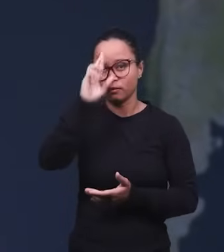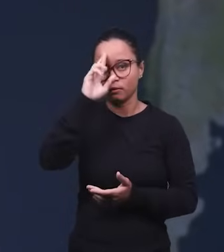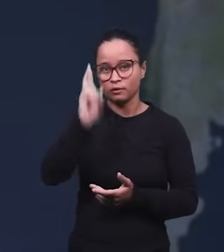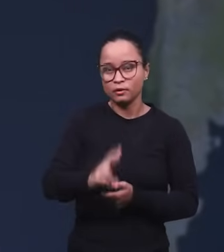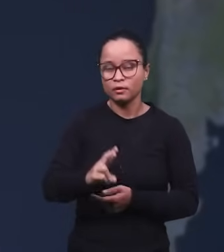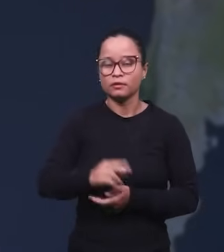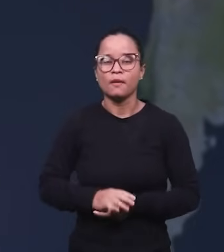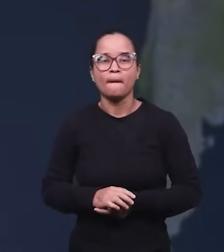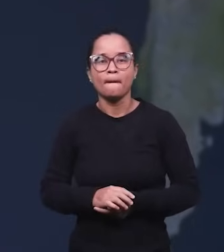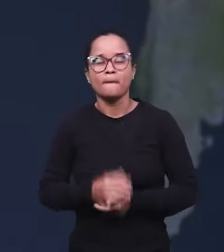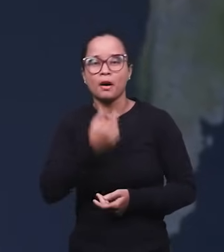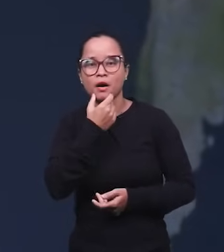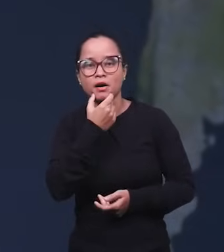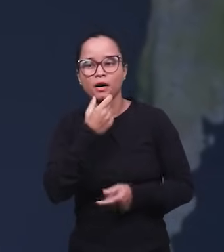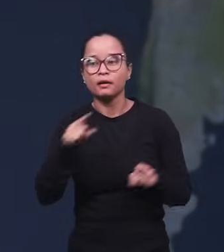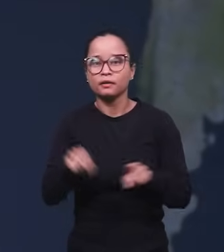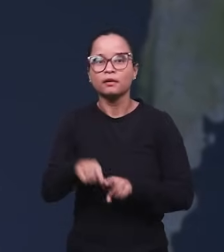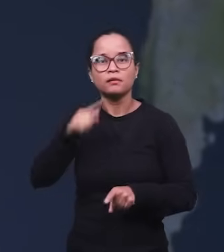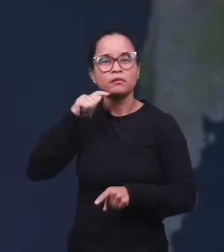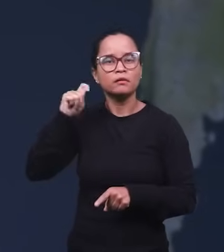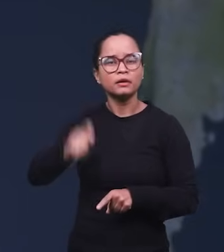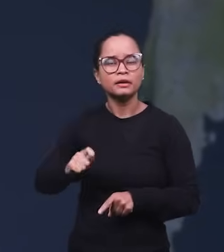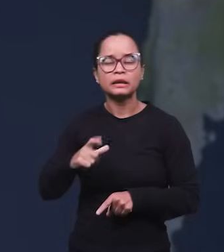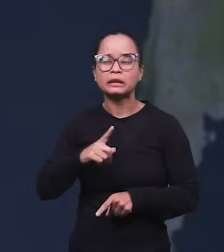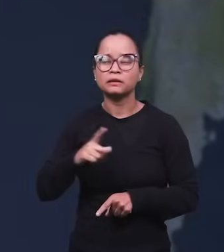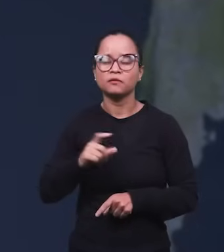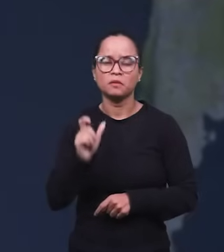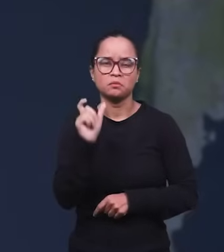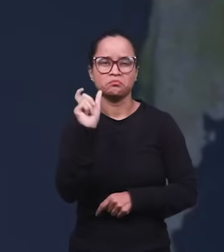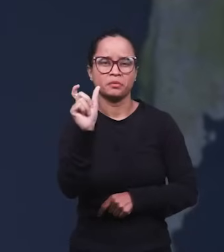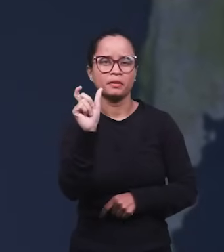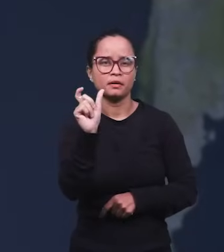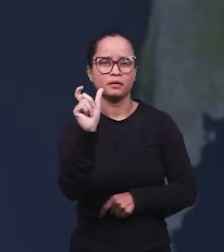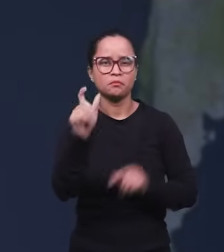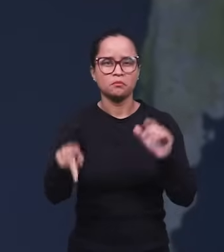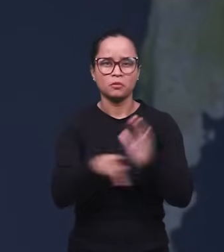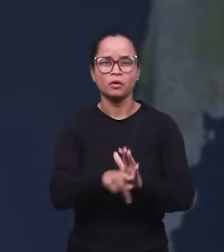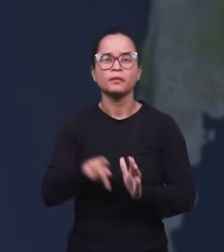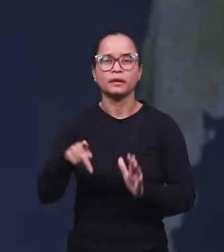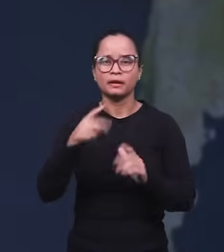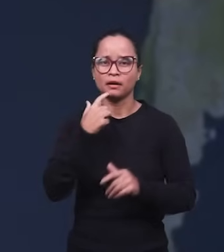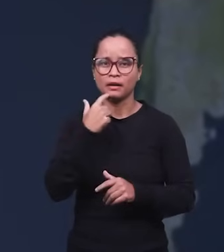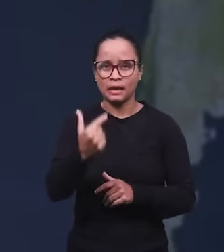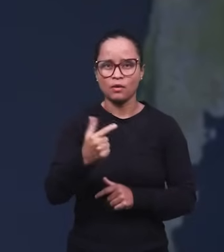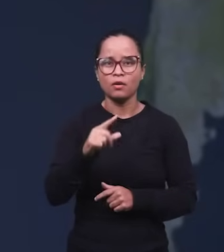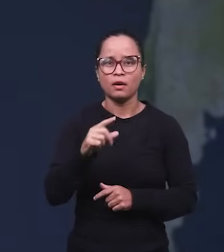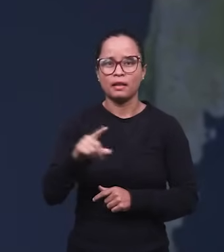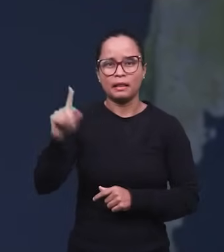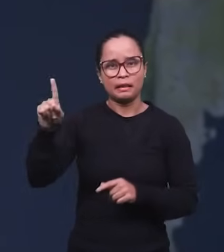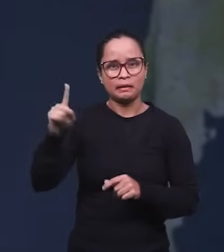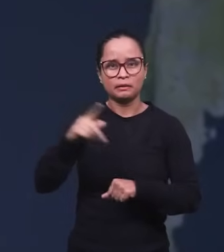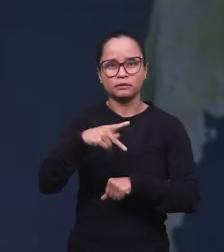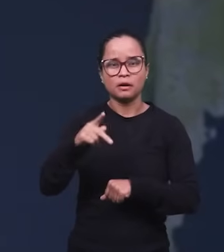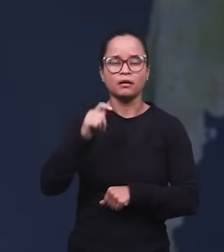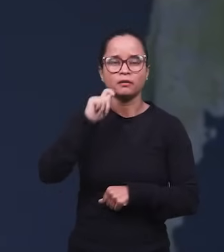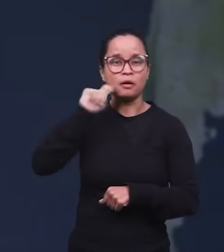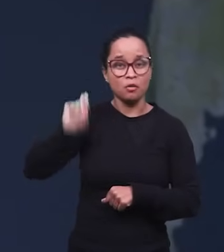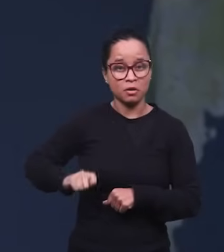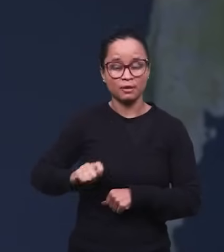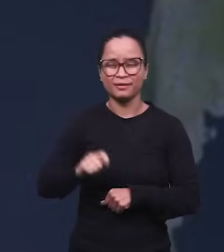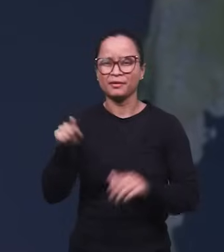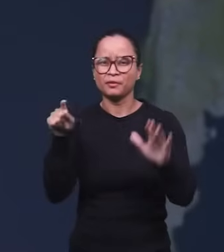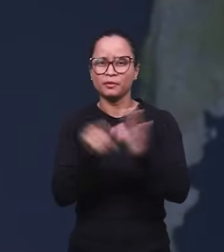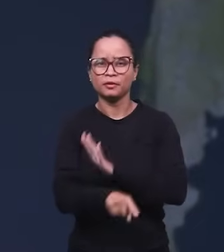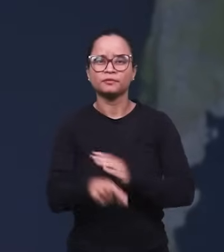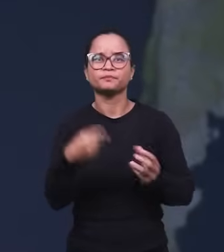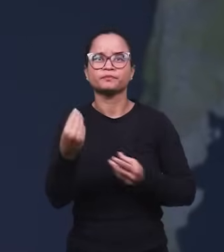inglês também era ucraniano, ele usou uma palavra em ucraniano a respeito de uma pergunta que